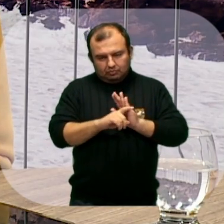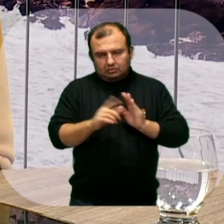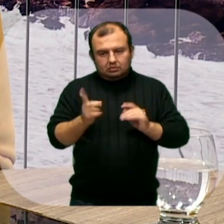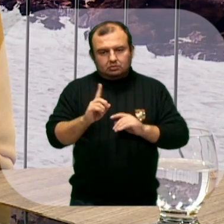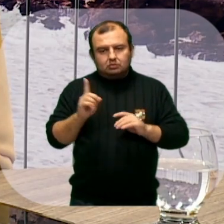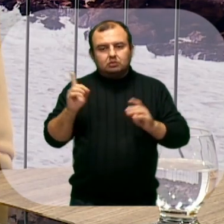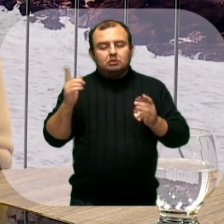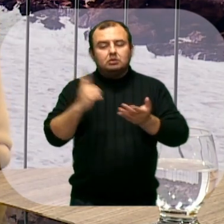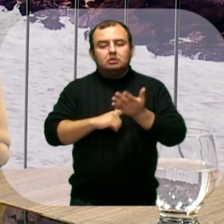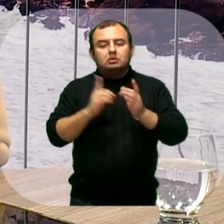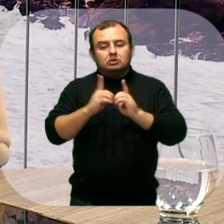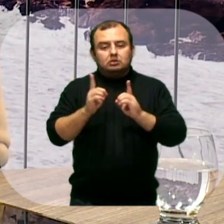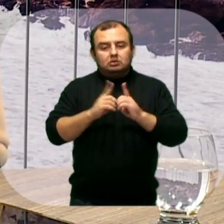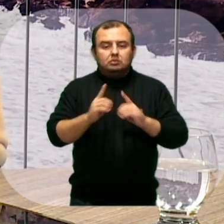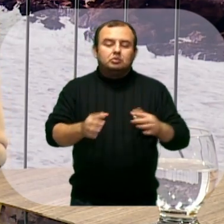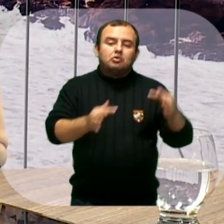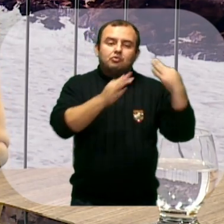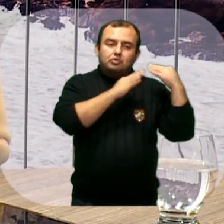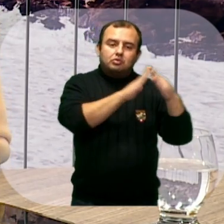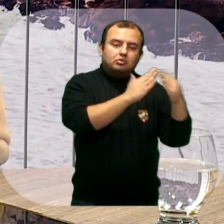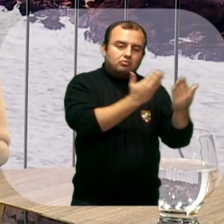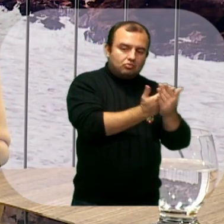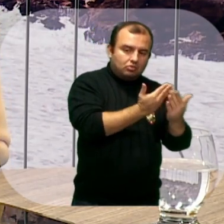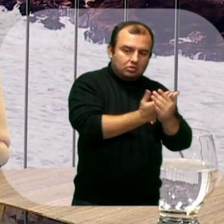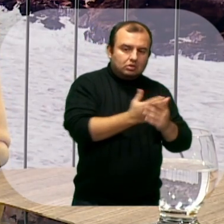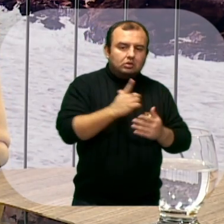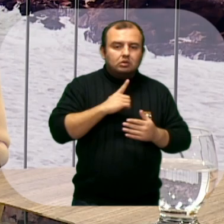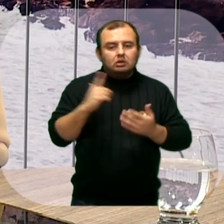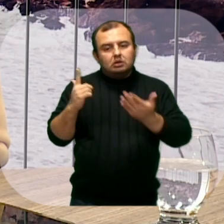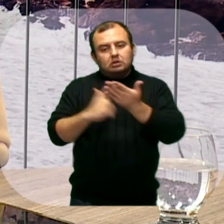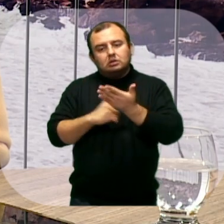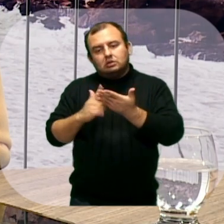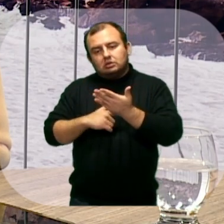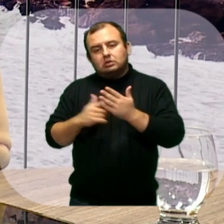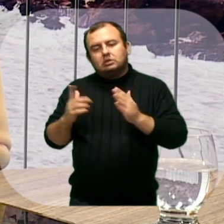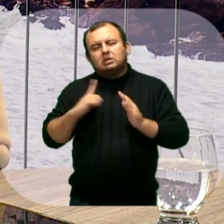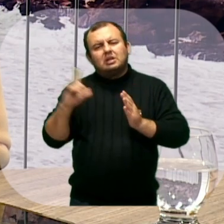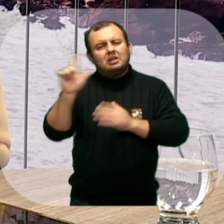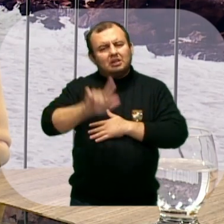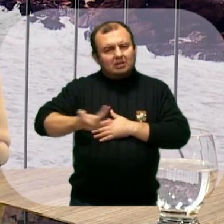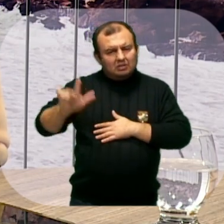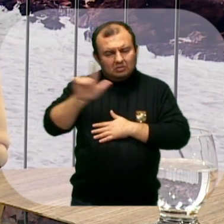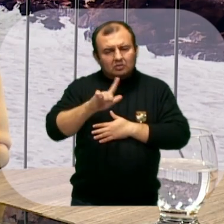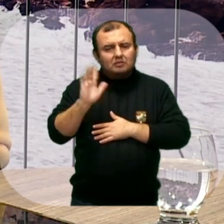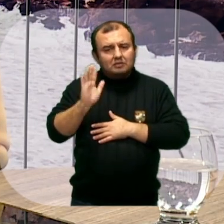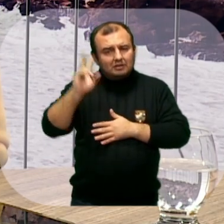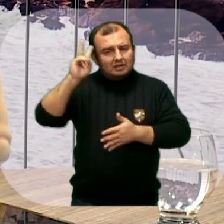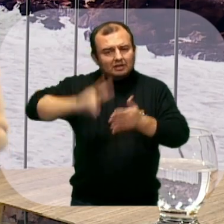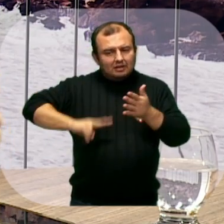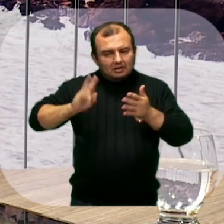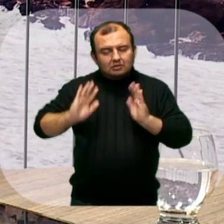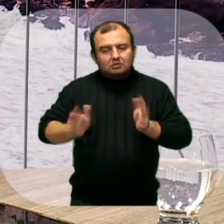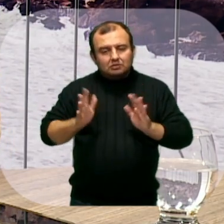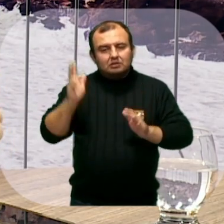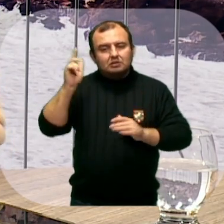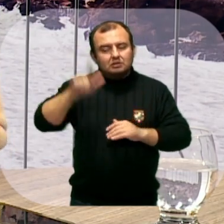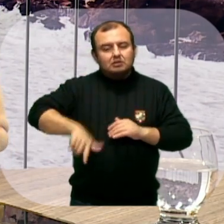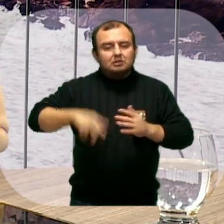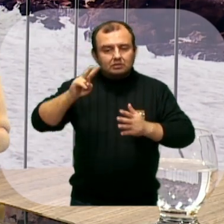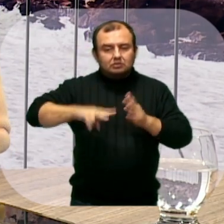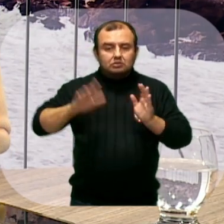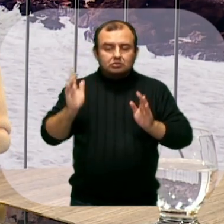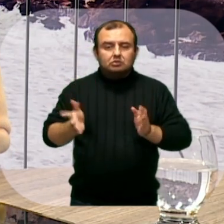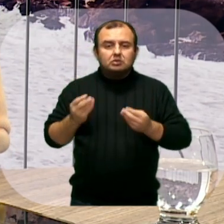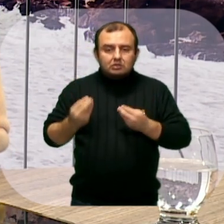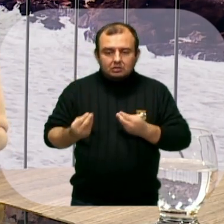livros didáticos, porque isso é função das escolas, mas se você tem um livro em casa de literatura que você já leu, já releu e